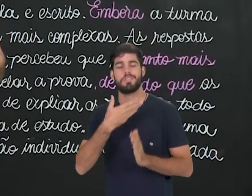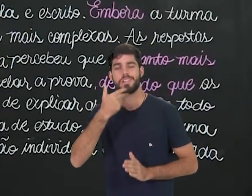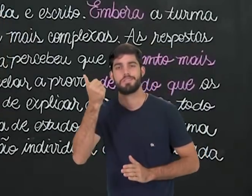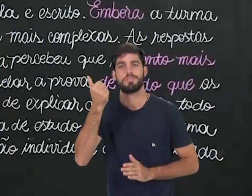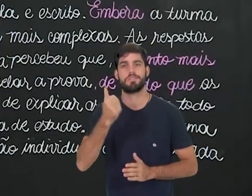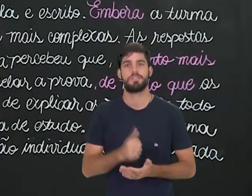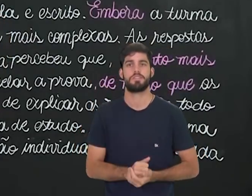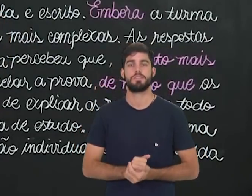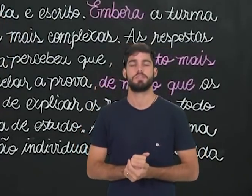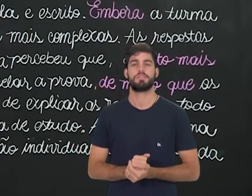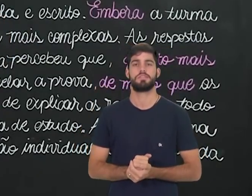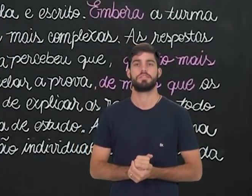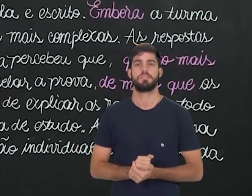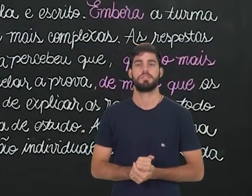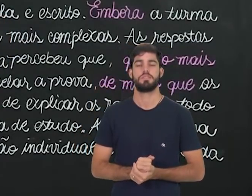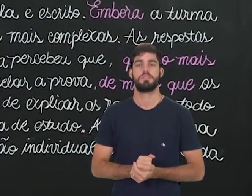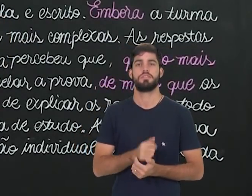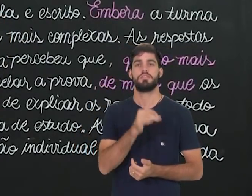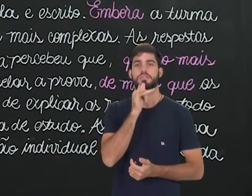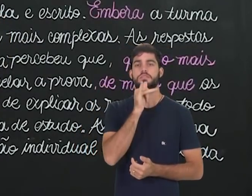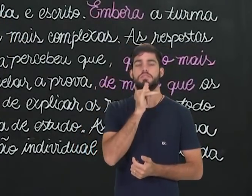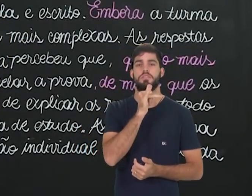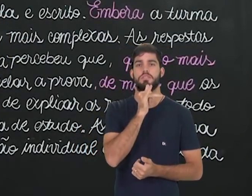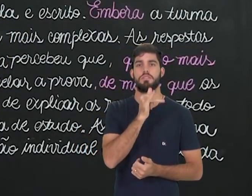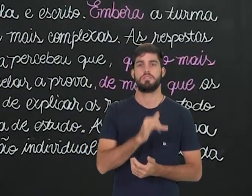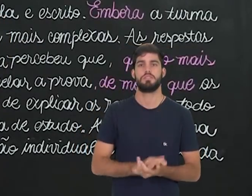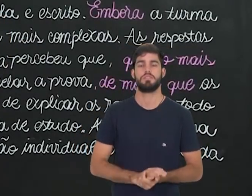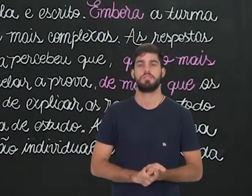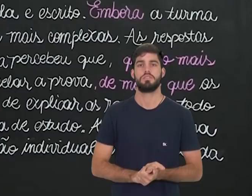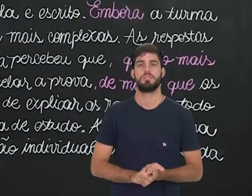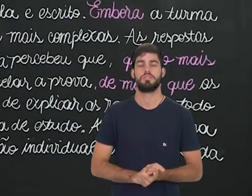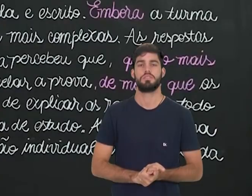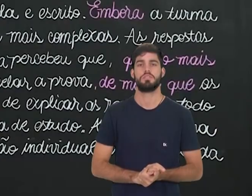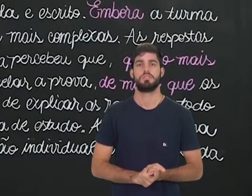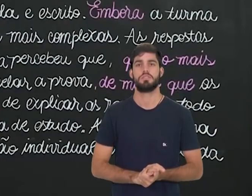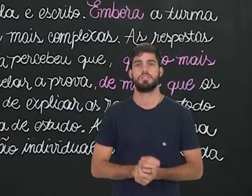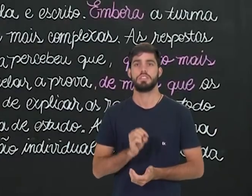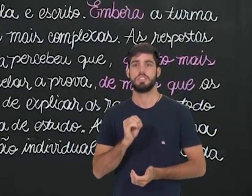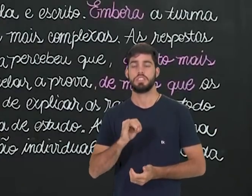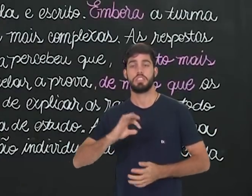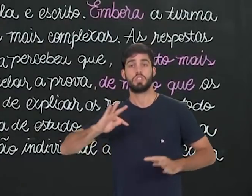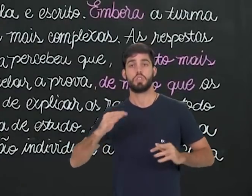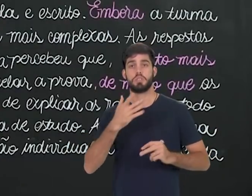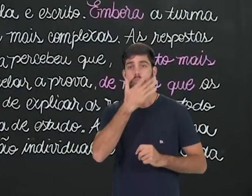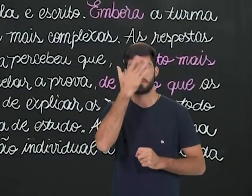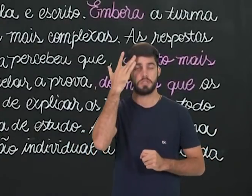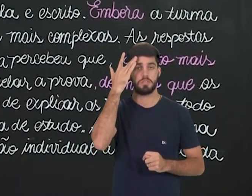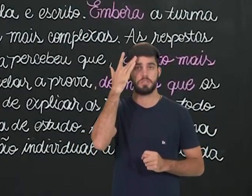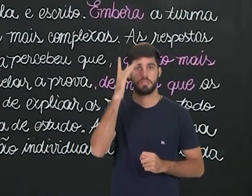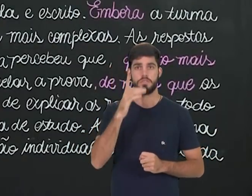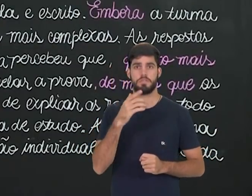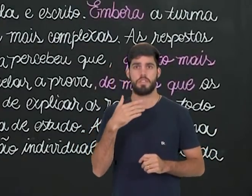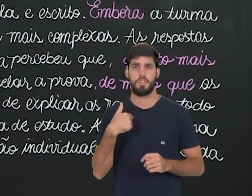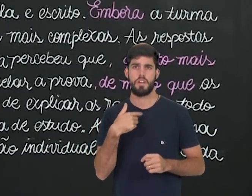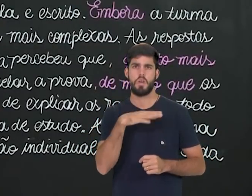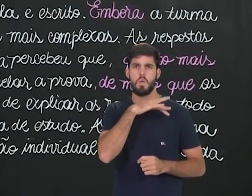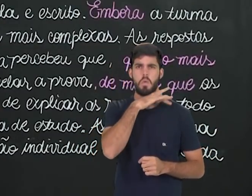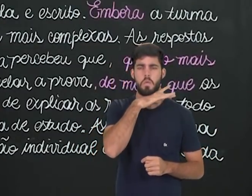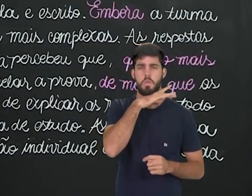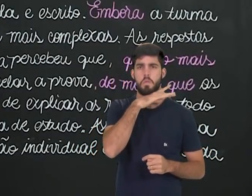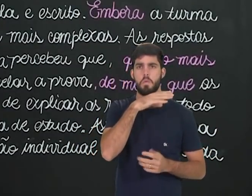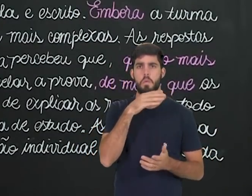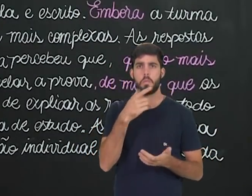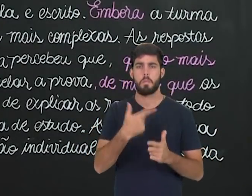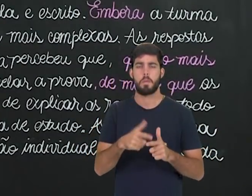uma causa, tal como nesse exemplo. A causa, né, que está marcada por se todo mundo tinha ido mal, o problema não era somente